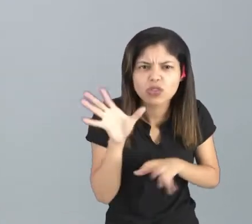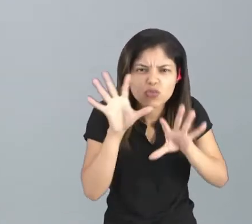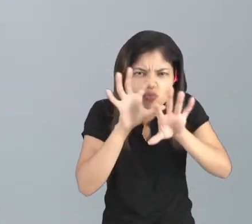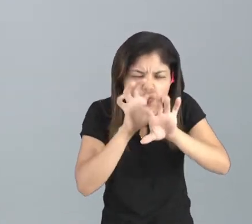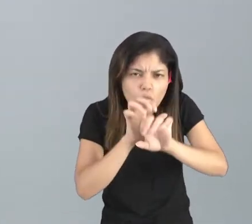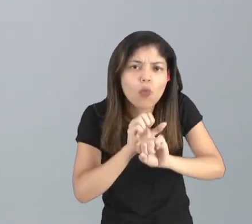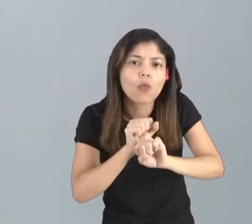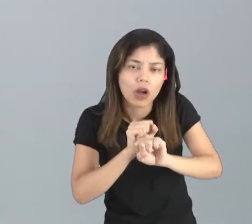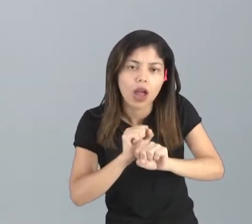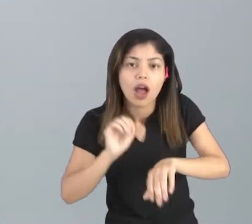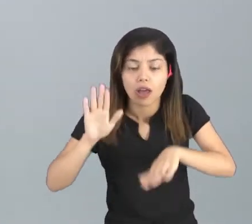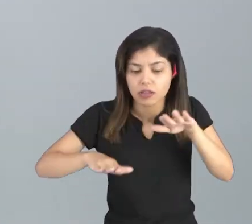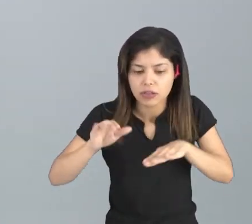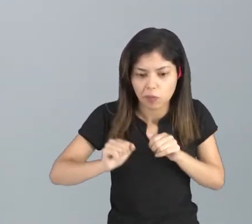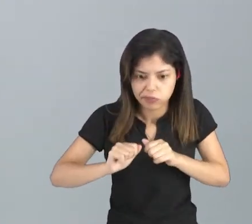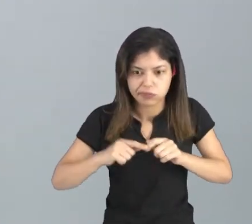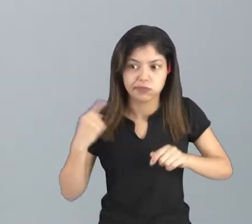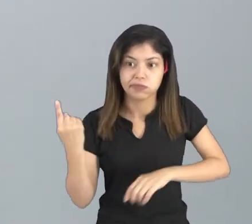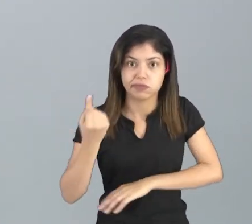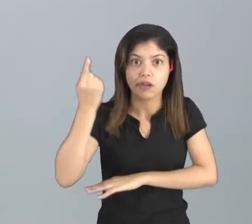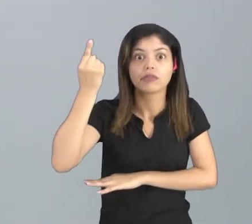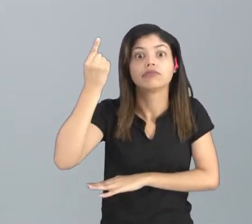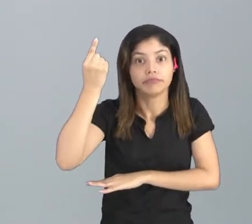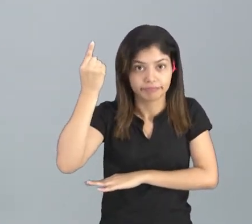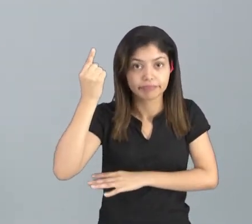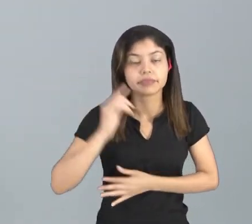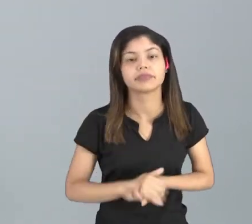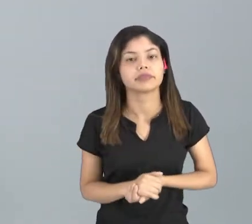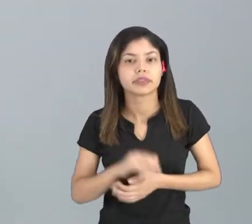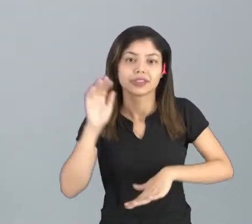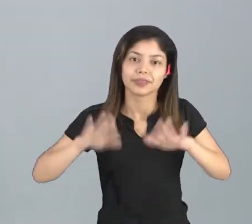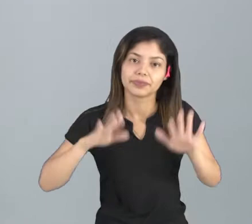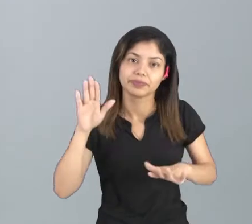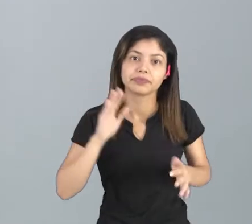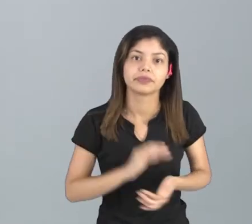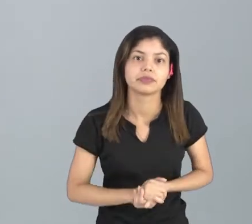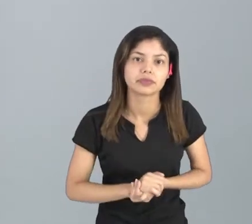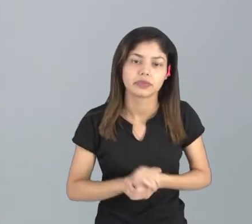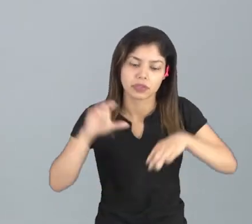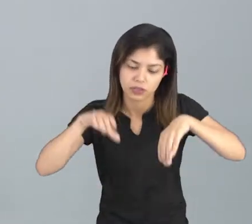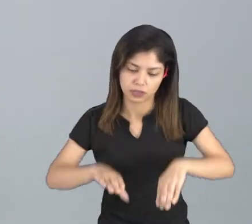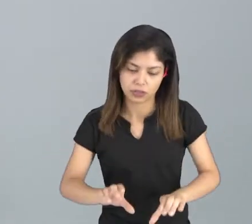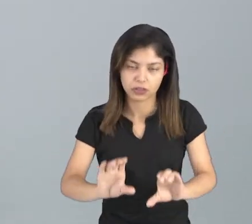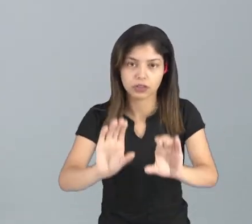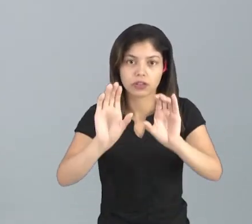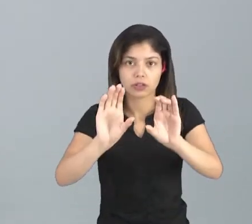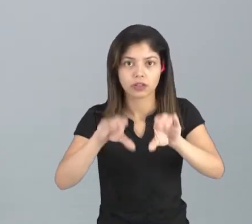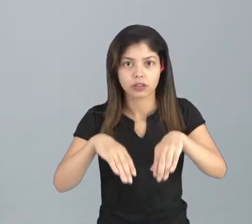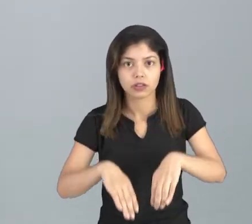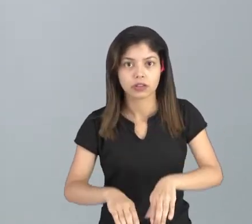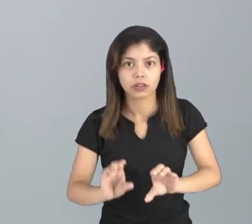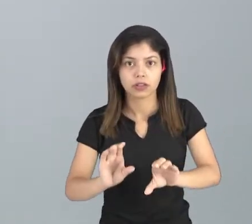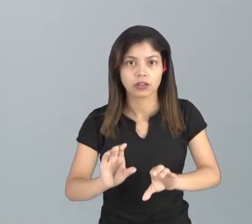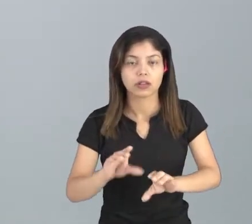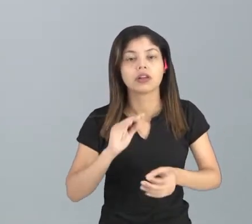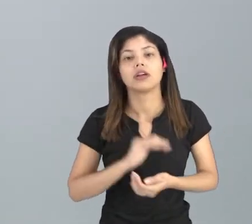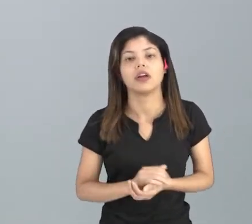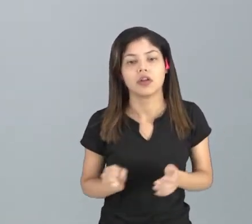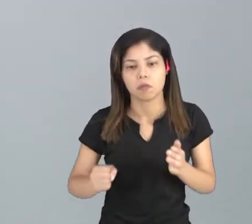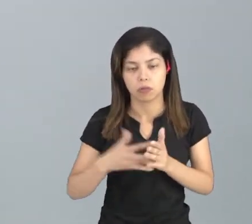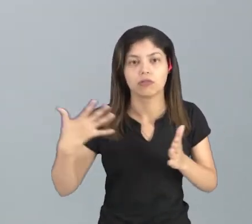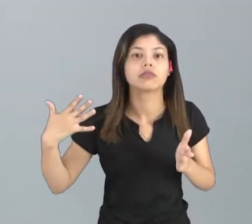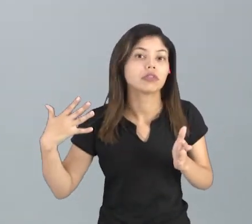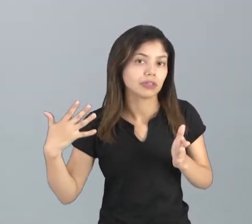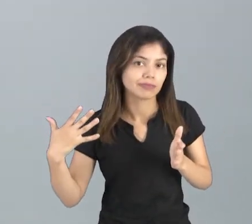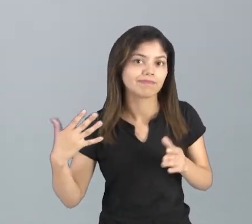então a turbidez está muito alta. Então isso faz com que as máquinas trabalhem de maneira forçosa e